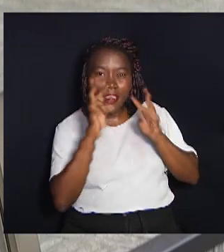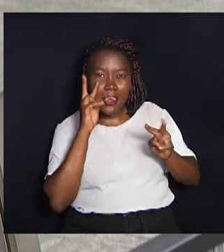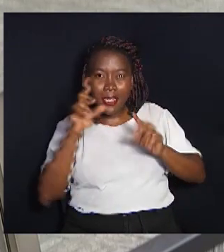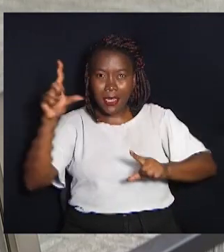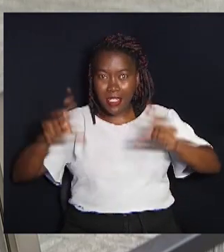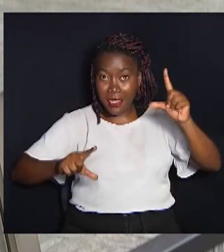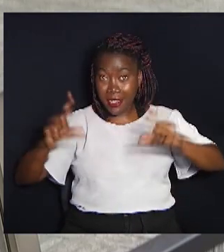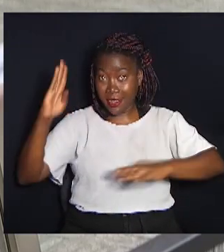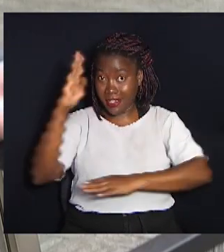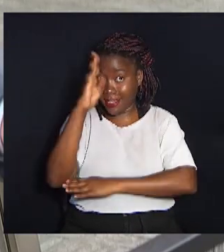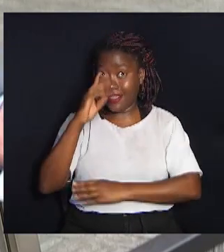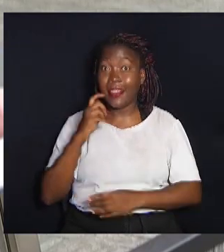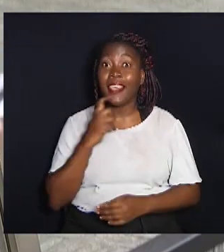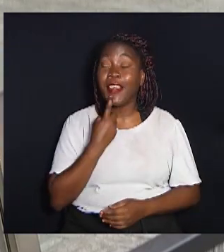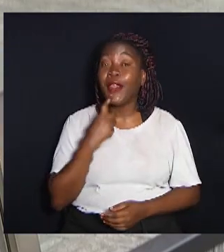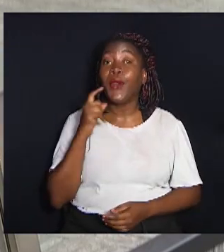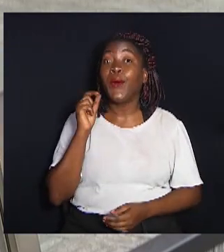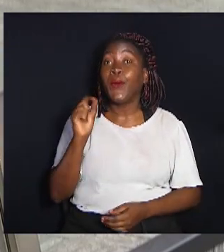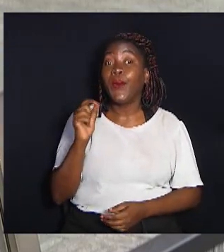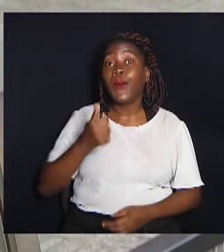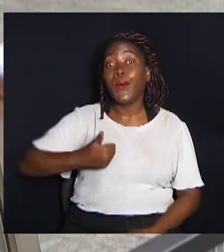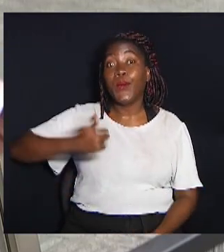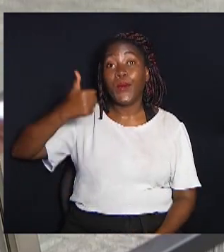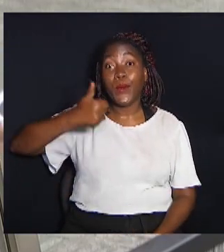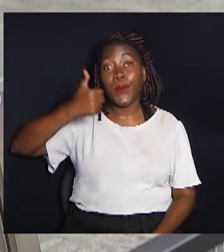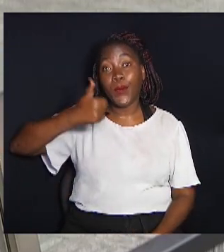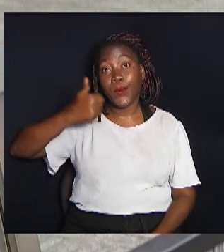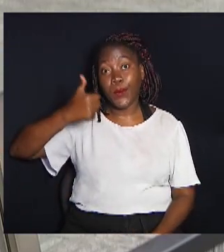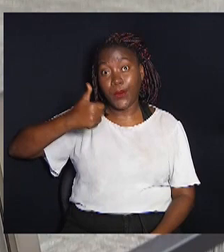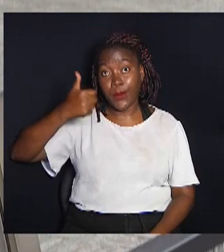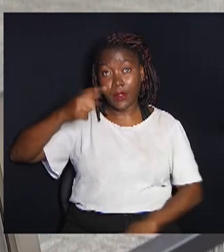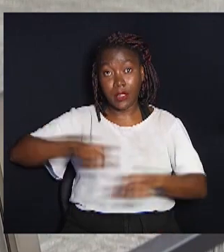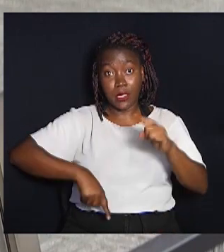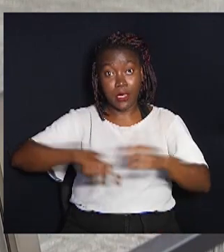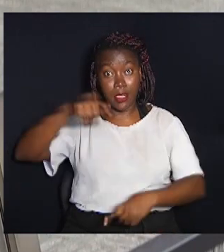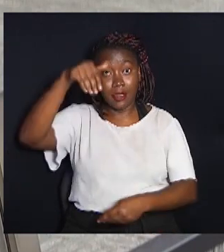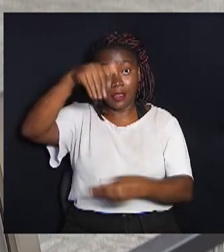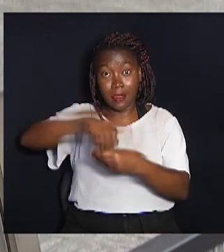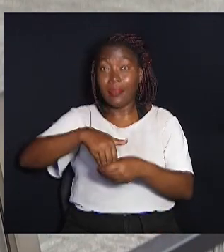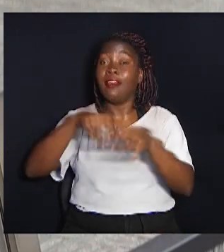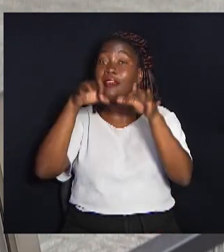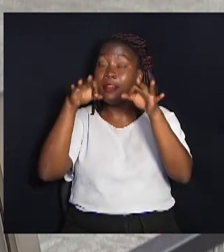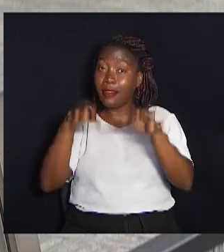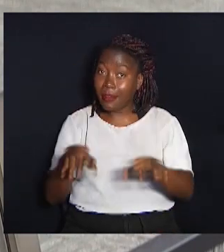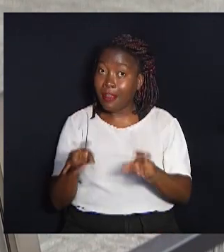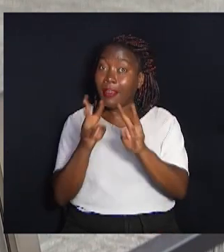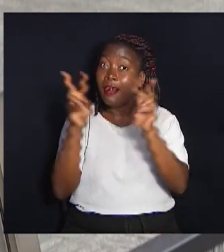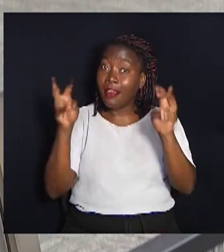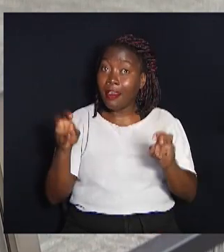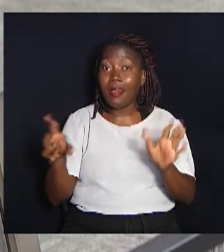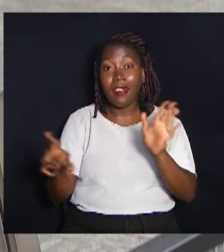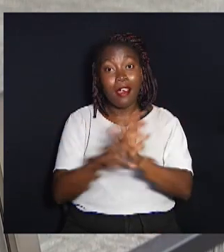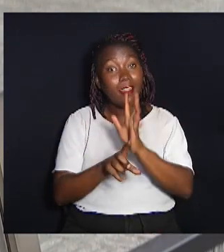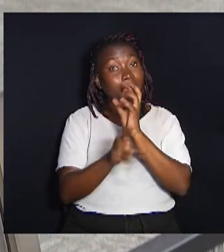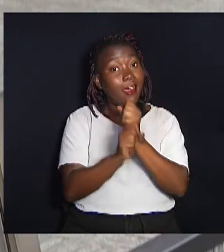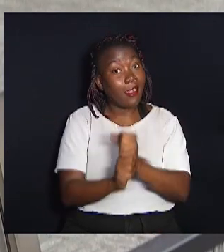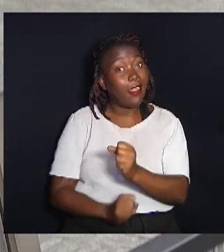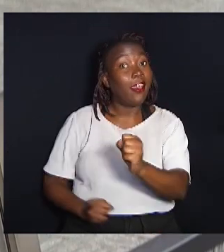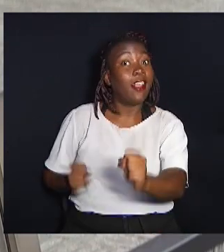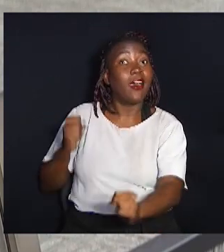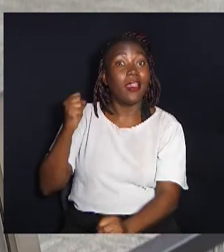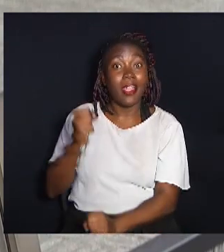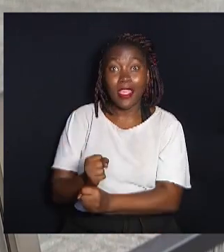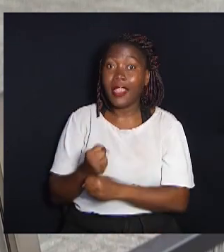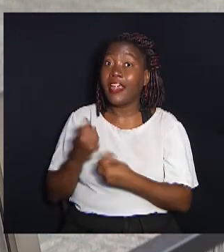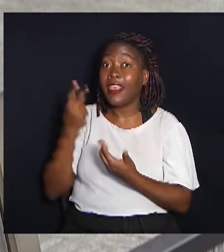Câmara Campinas, o primeiro item que foi votado justamente sobre a lei do orçamento anual para Campinas,